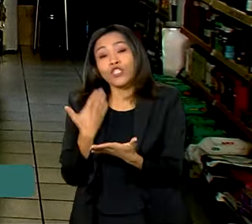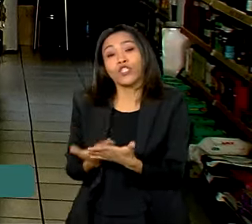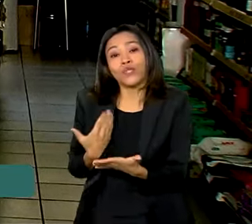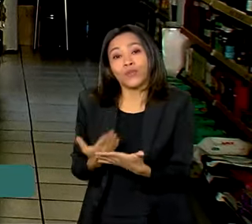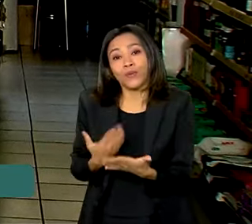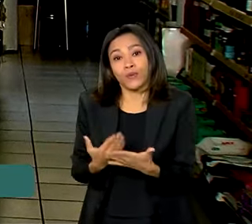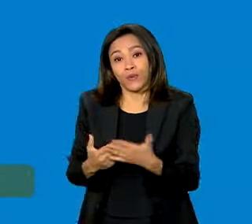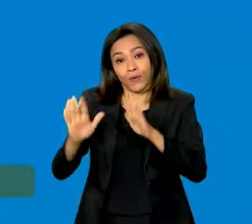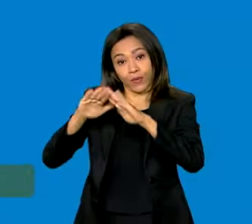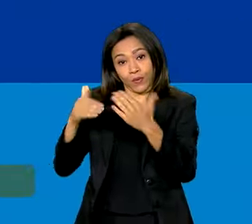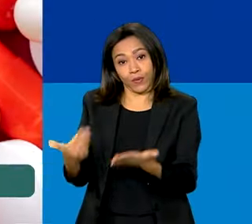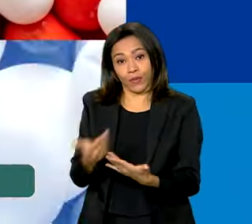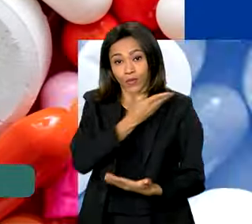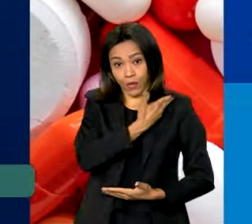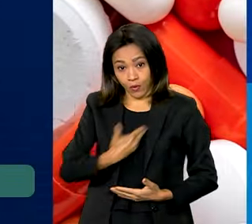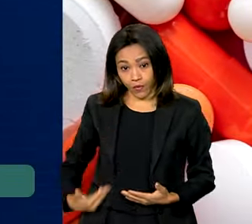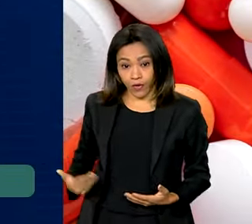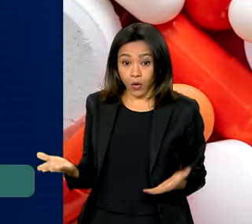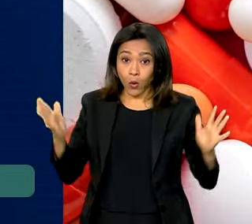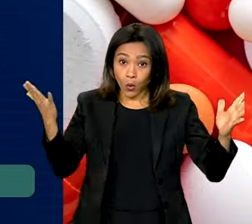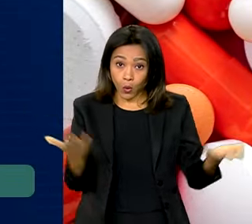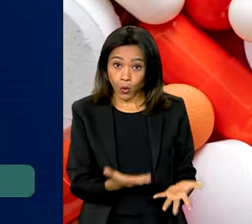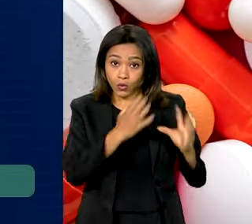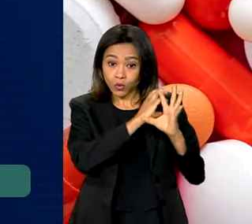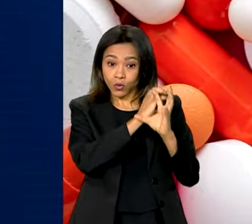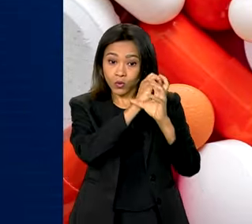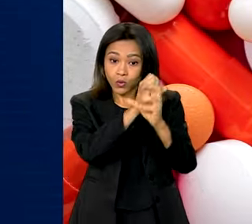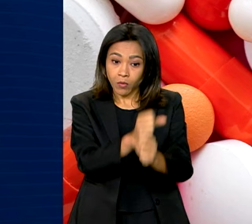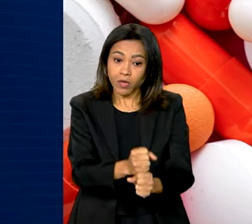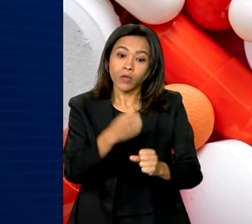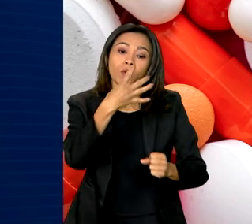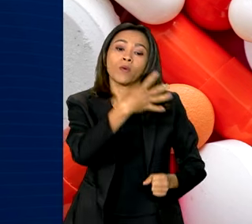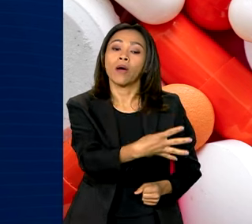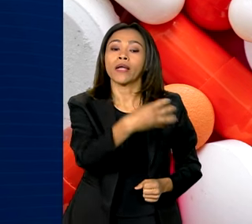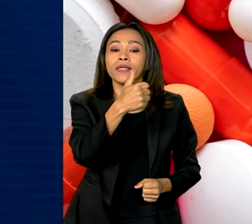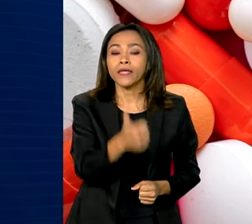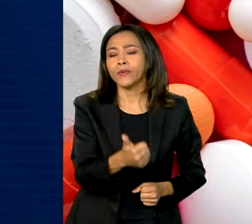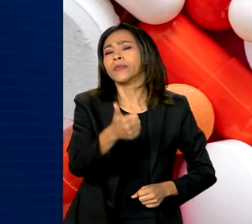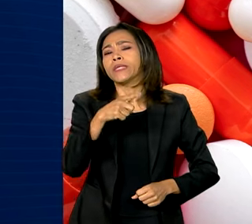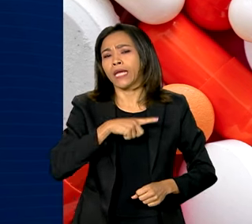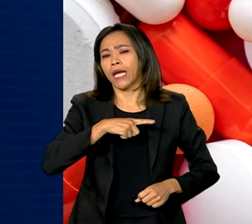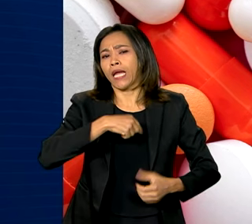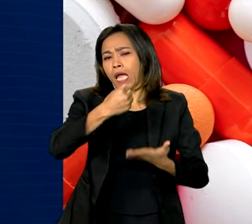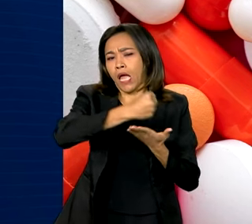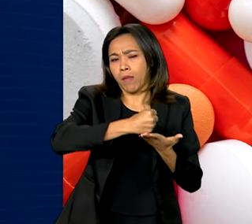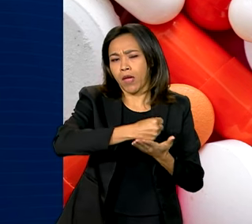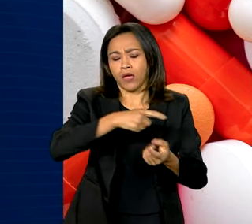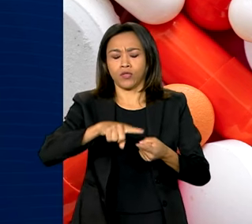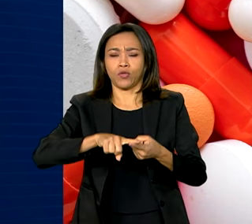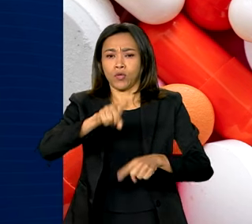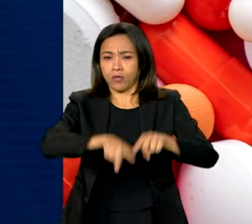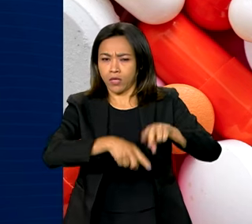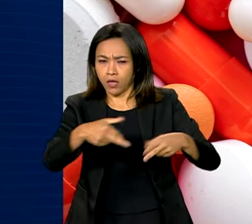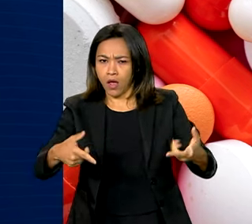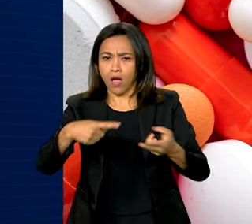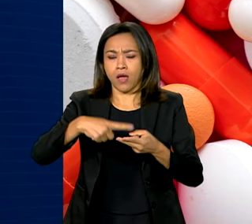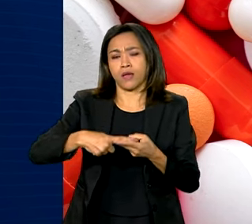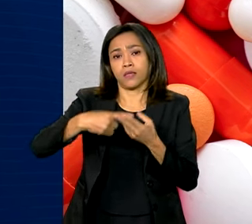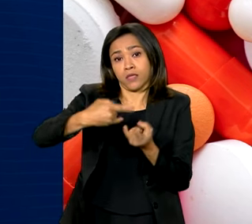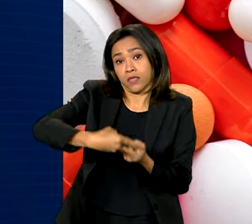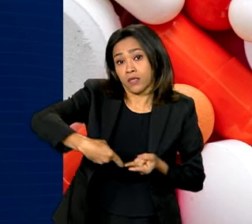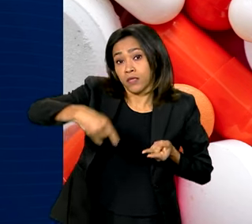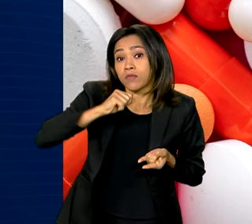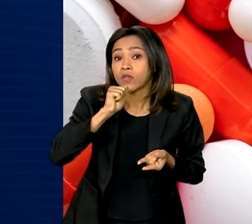pública de ensino hoje são 41 insumos entre remédios fraldas e absorventes